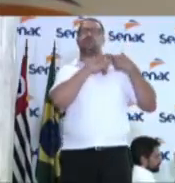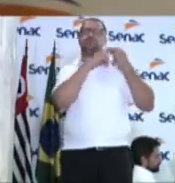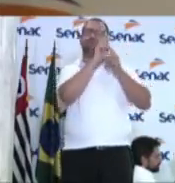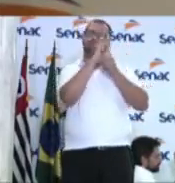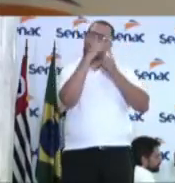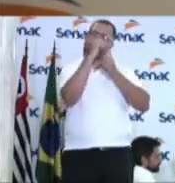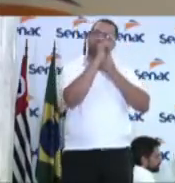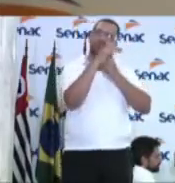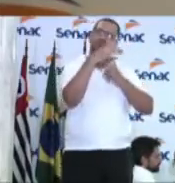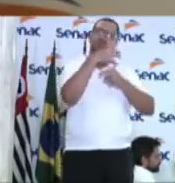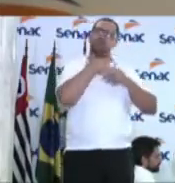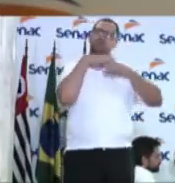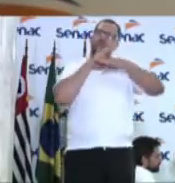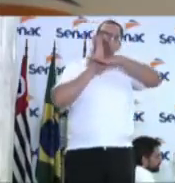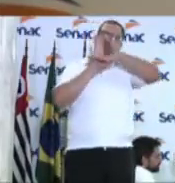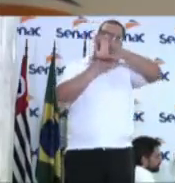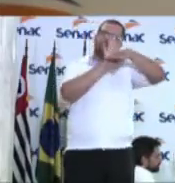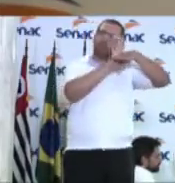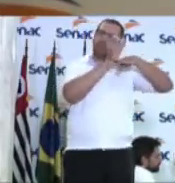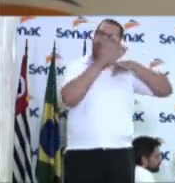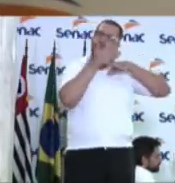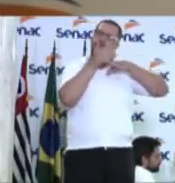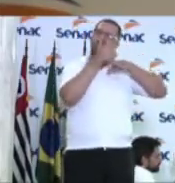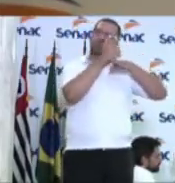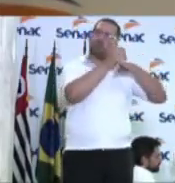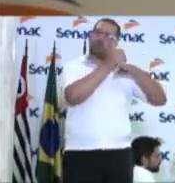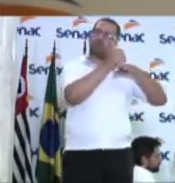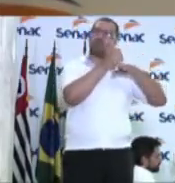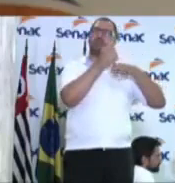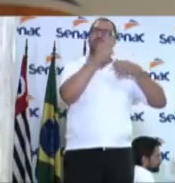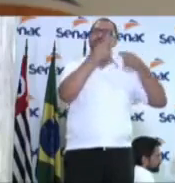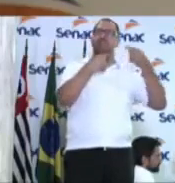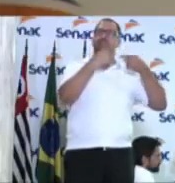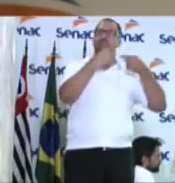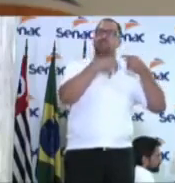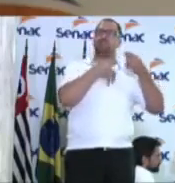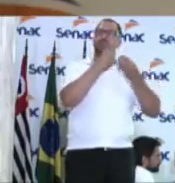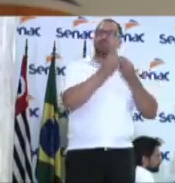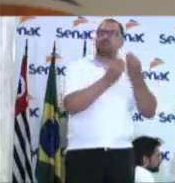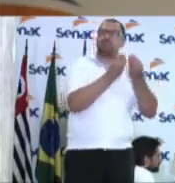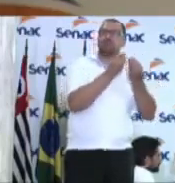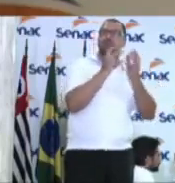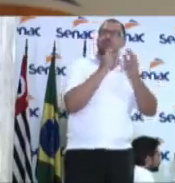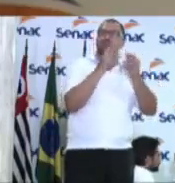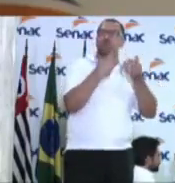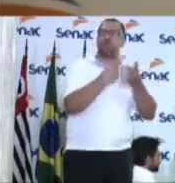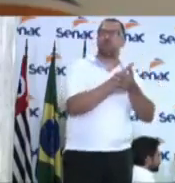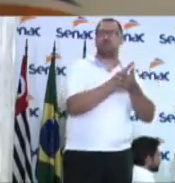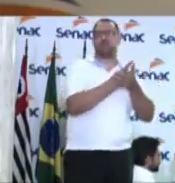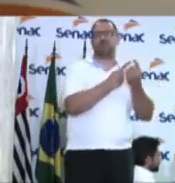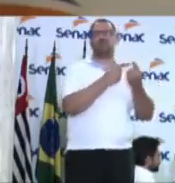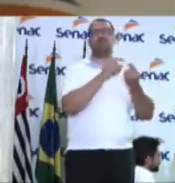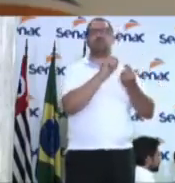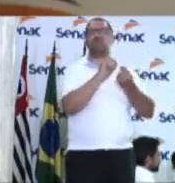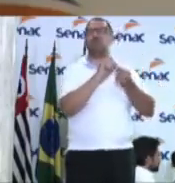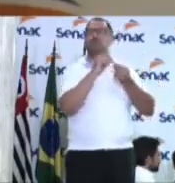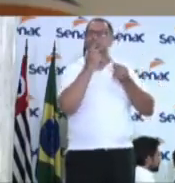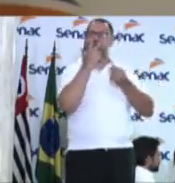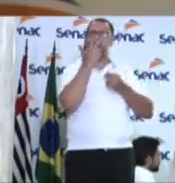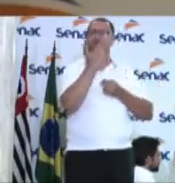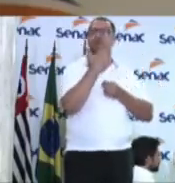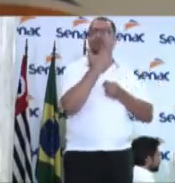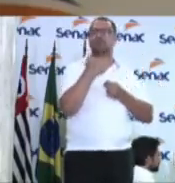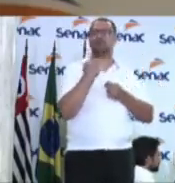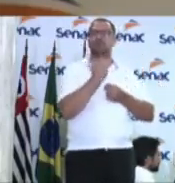pronunciar e ajudar a gente a resolver um monte de questão, tipo, que como sociedade está errada. Então, eu acho que